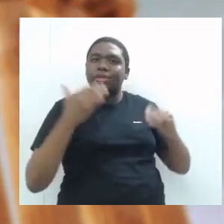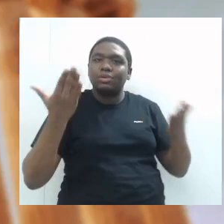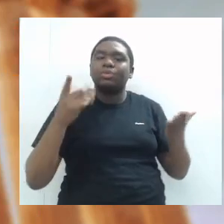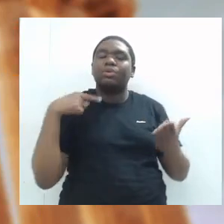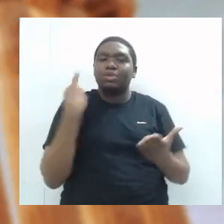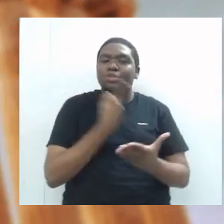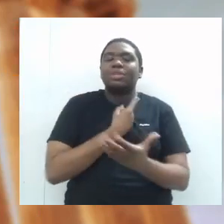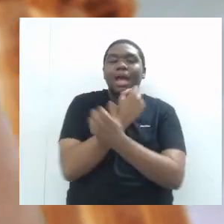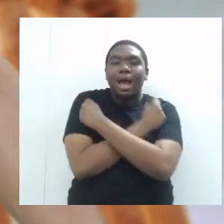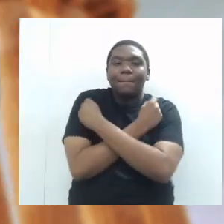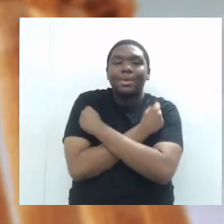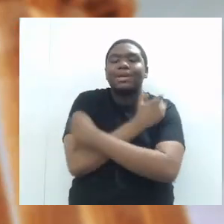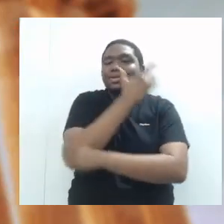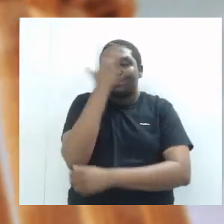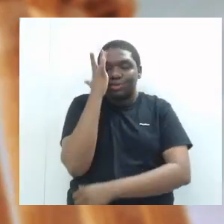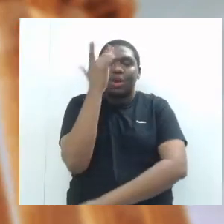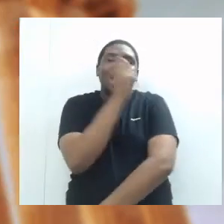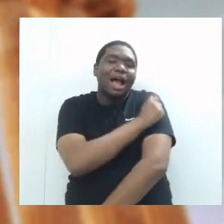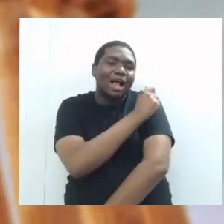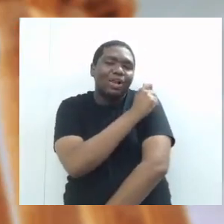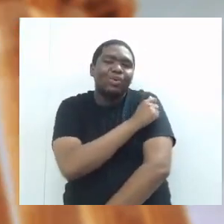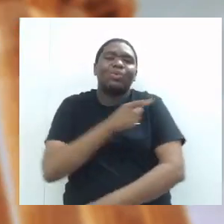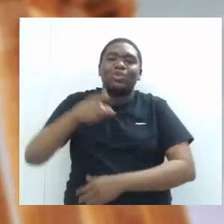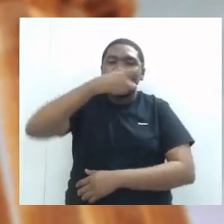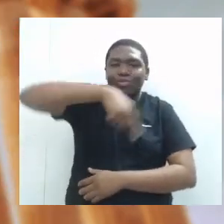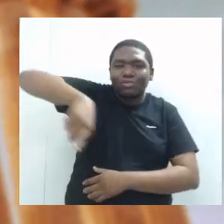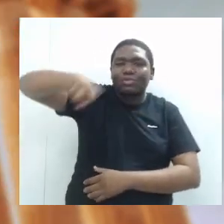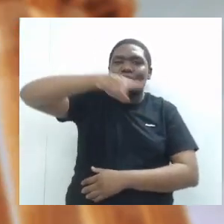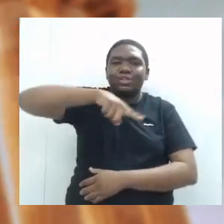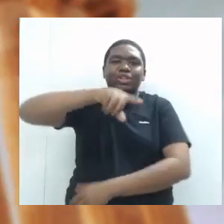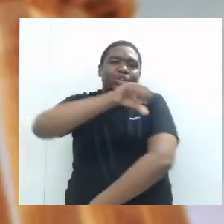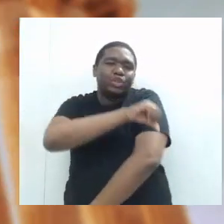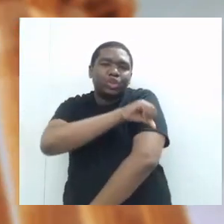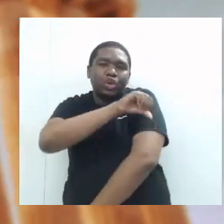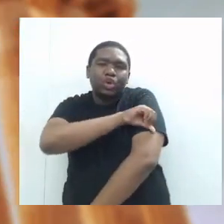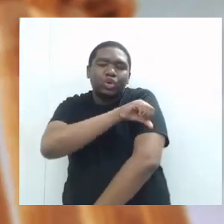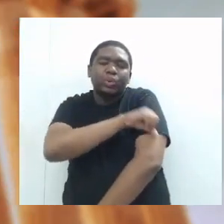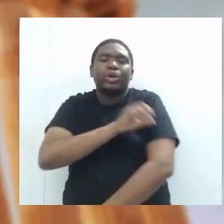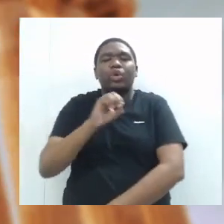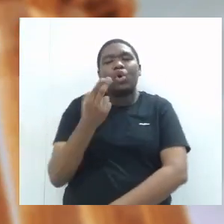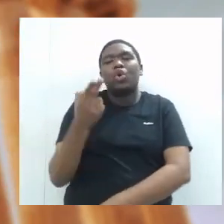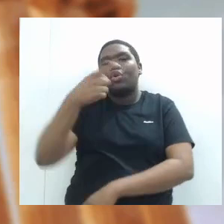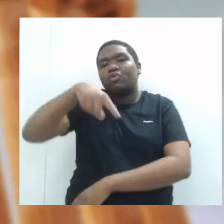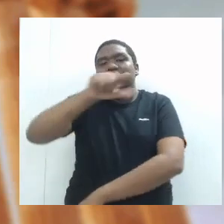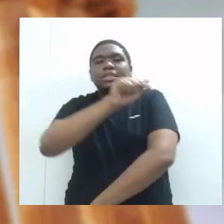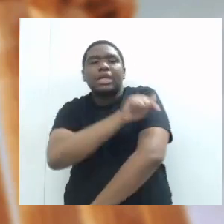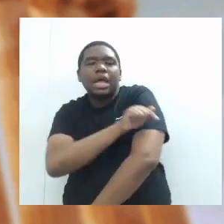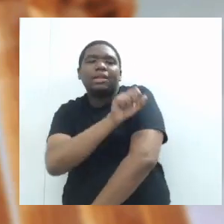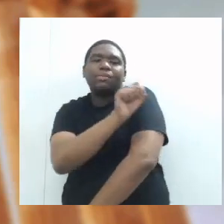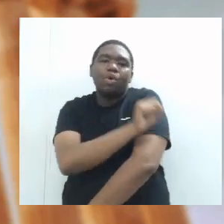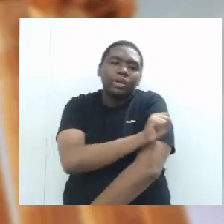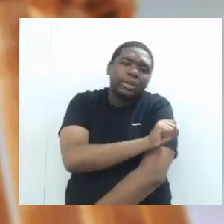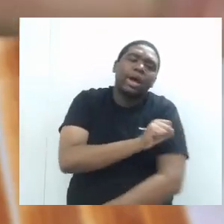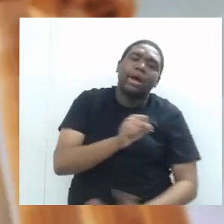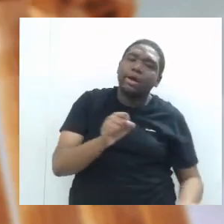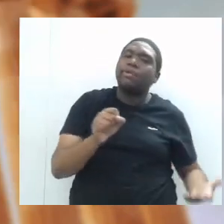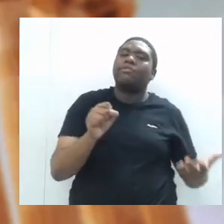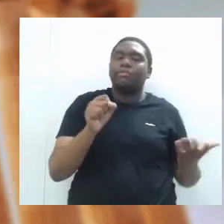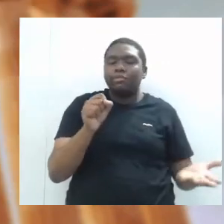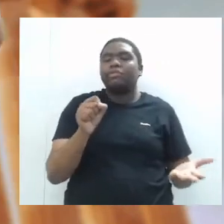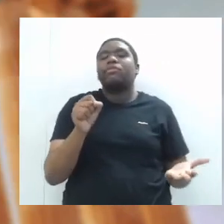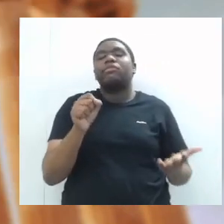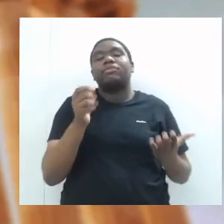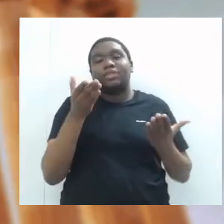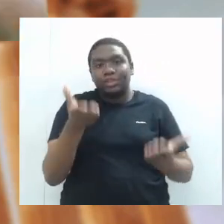os estudantes, vocês do nono ano, do sétimo, do oitavo, do fundamental. Então é